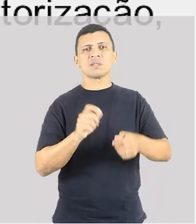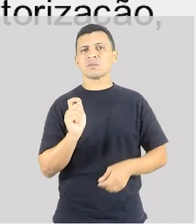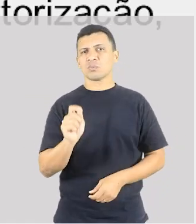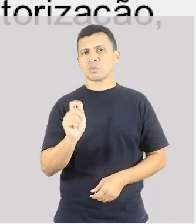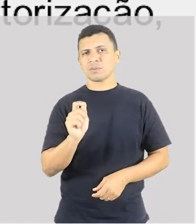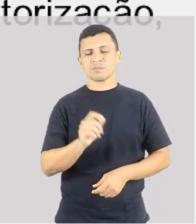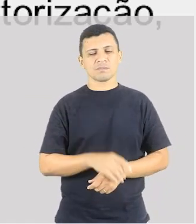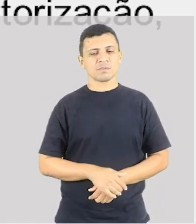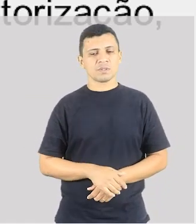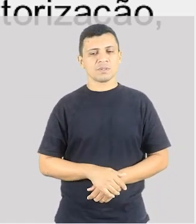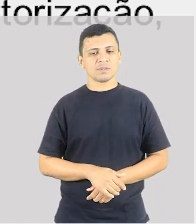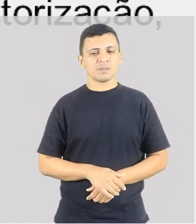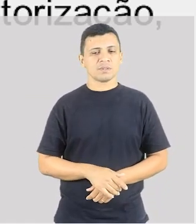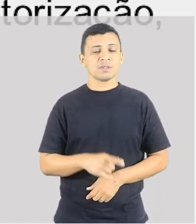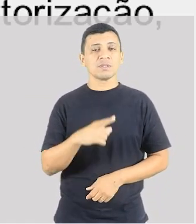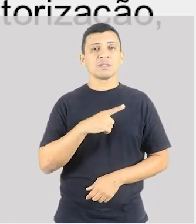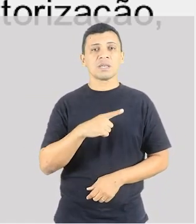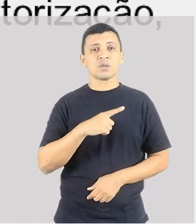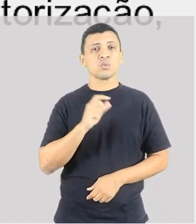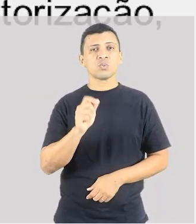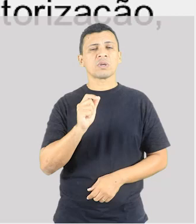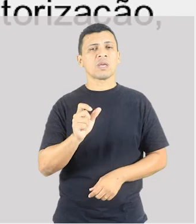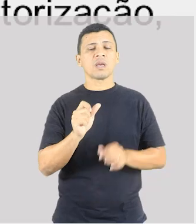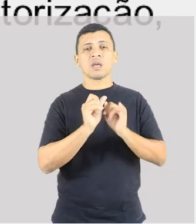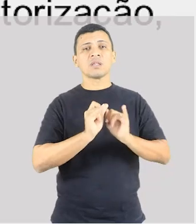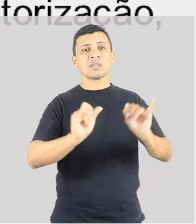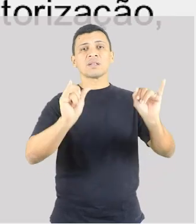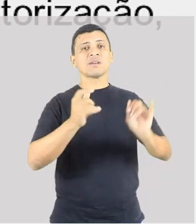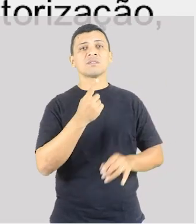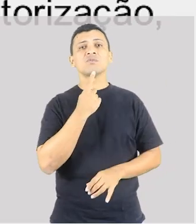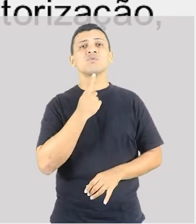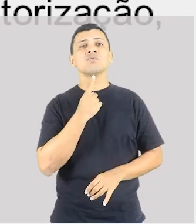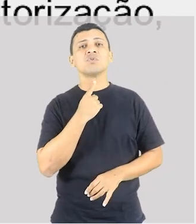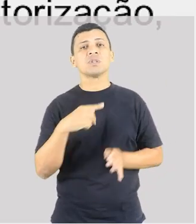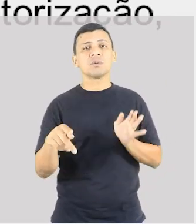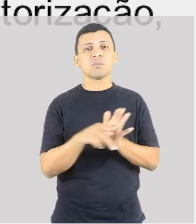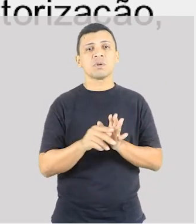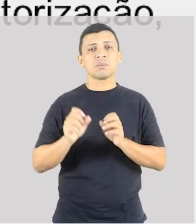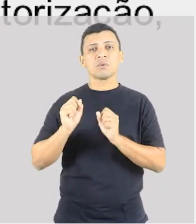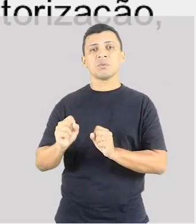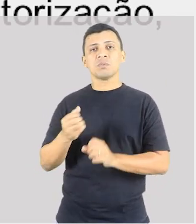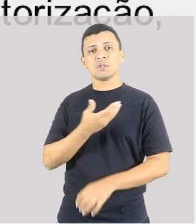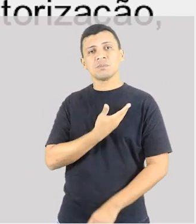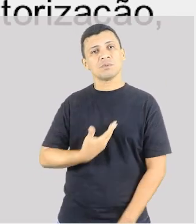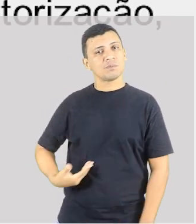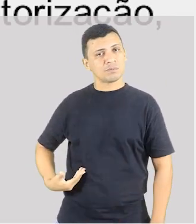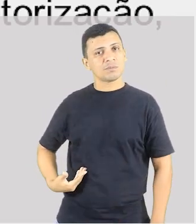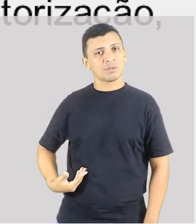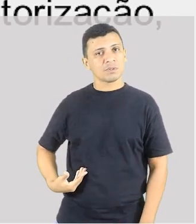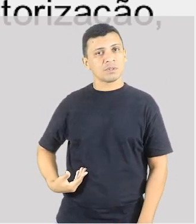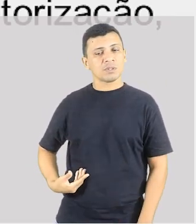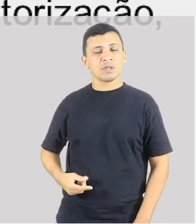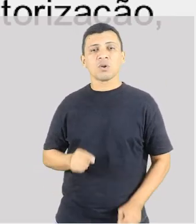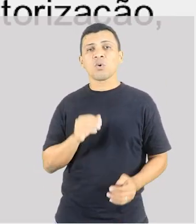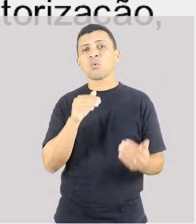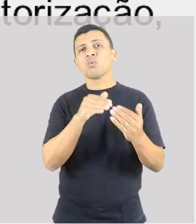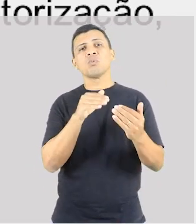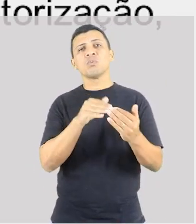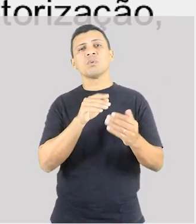aqueles que envolvem uma declaração de vontade do poder público coincidente